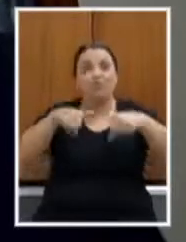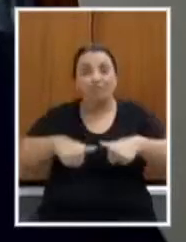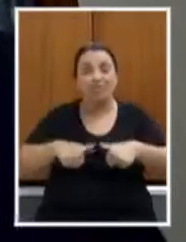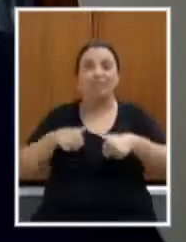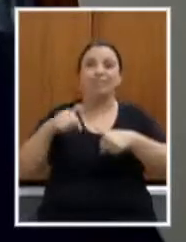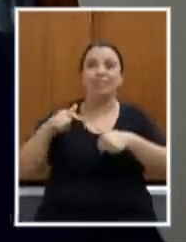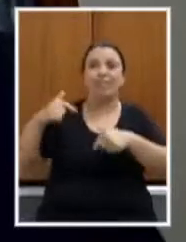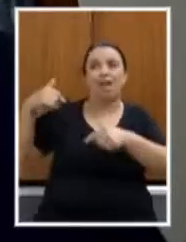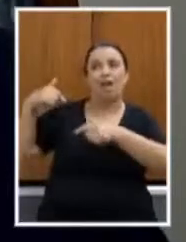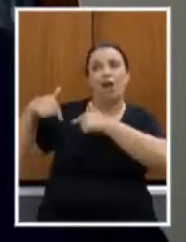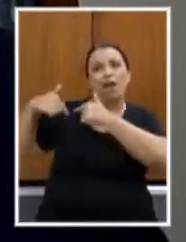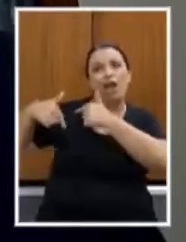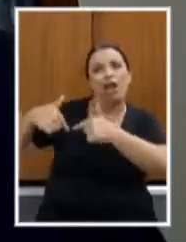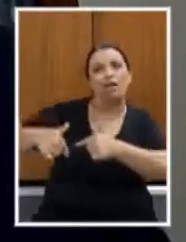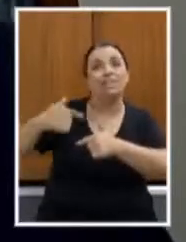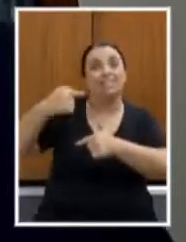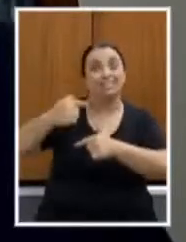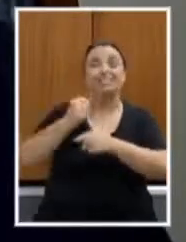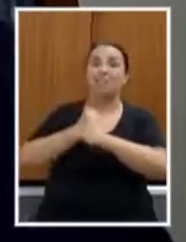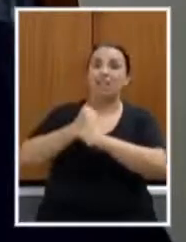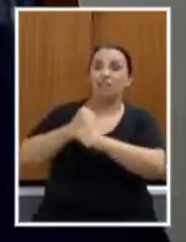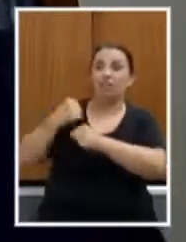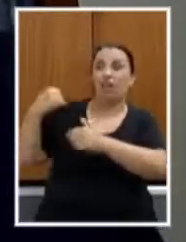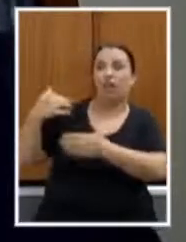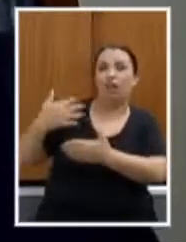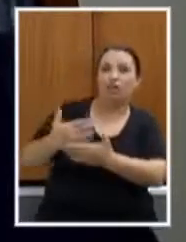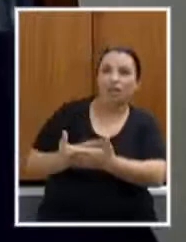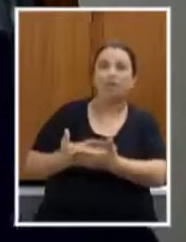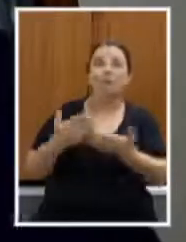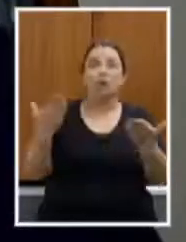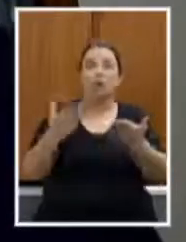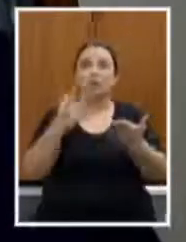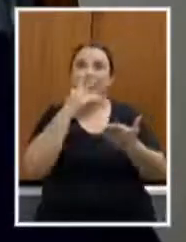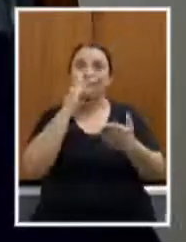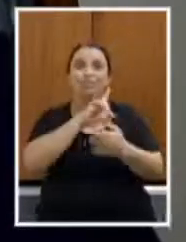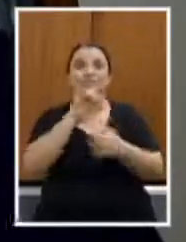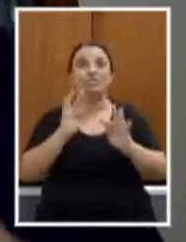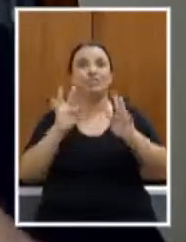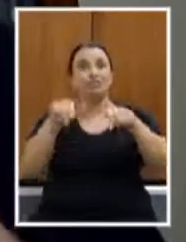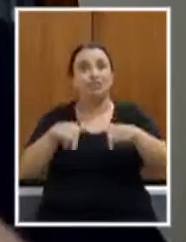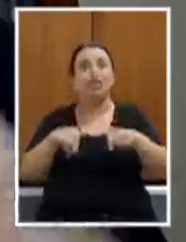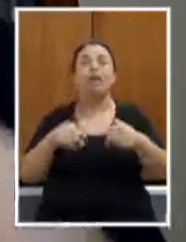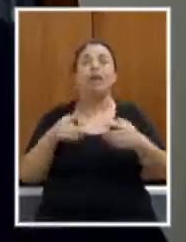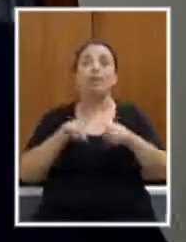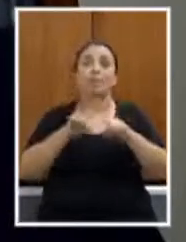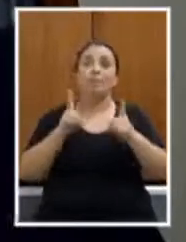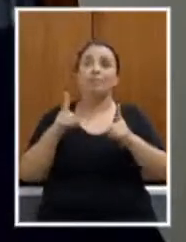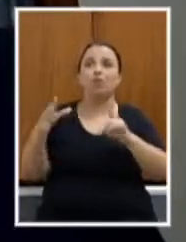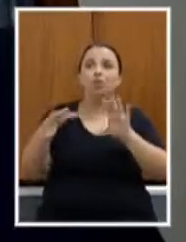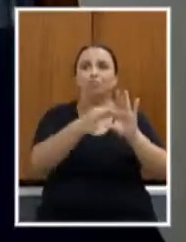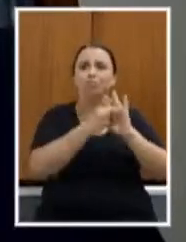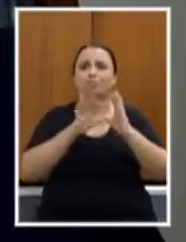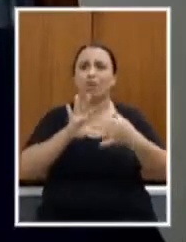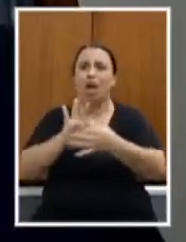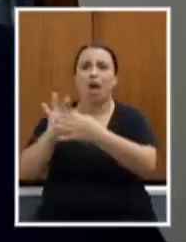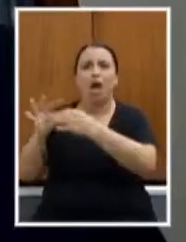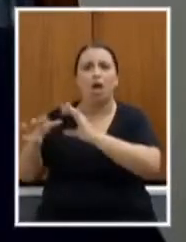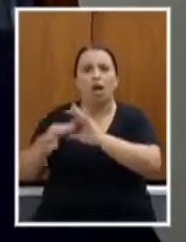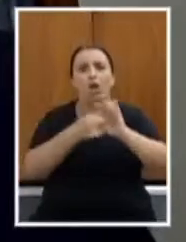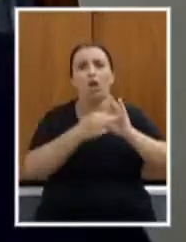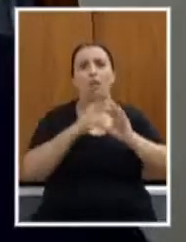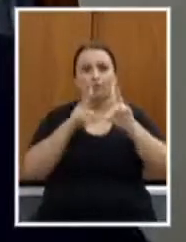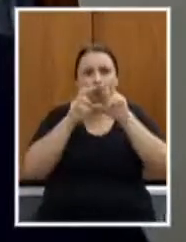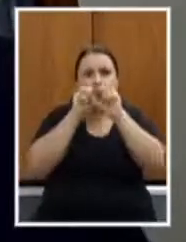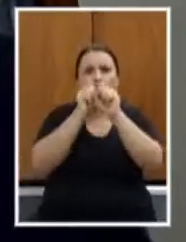como eu disse, quase 7 anos. E é mais um exemplo de que quando a gente une forças, quando a gente dialoga, independente de posicionamento